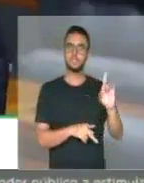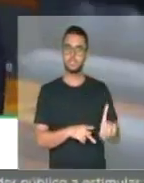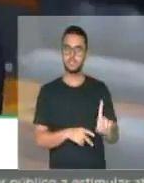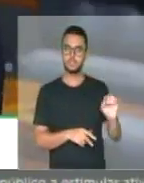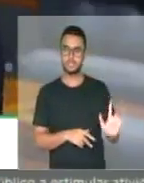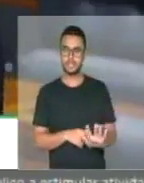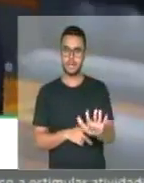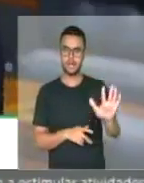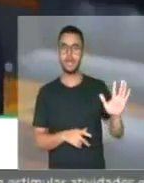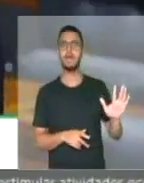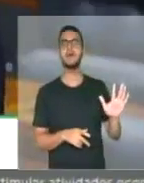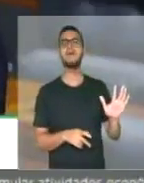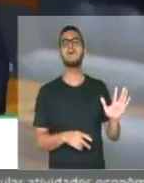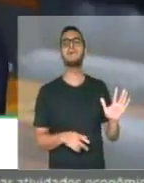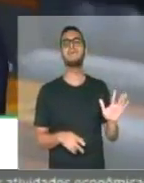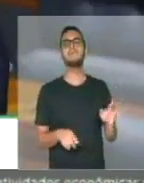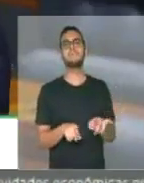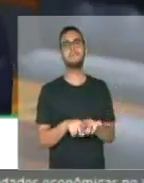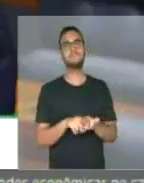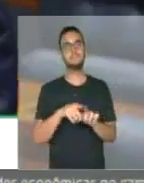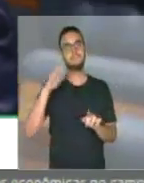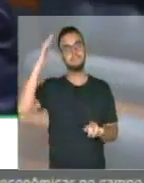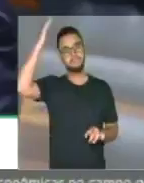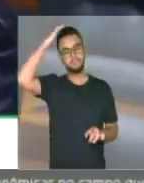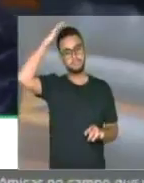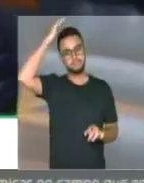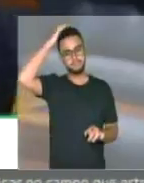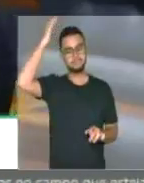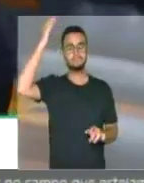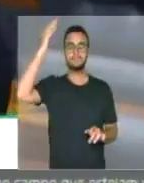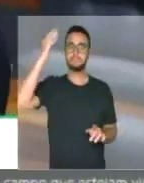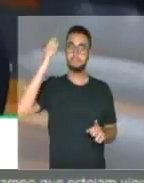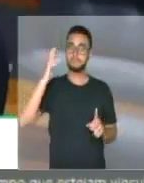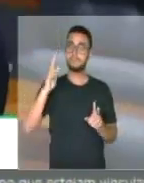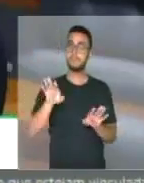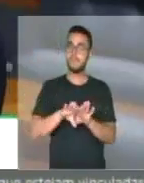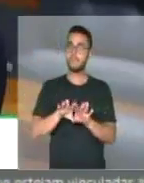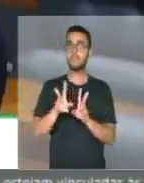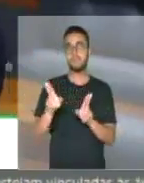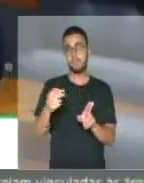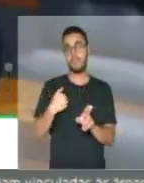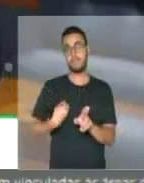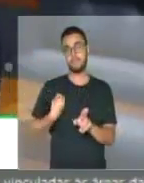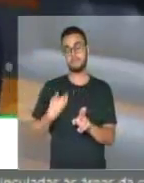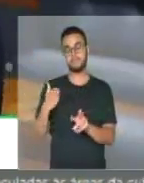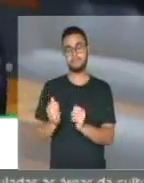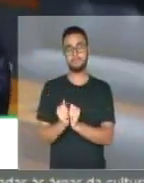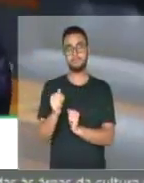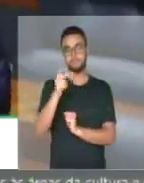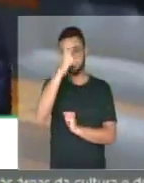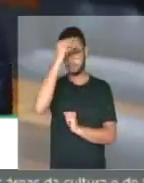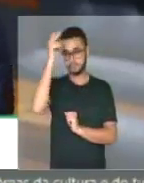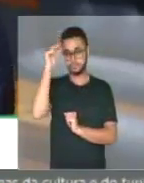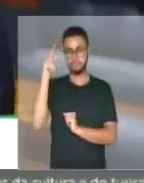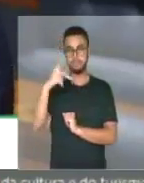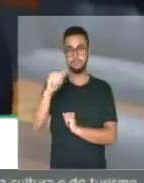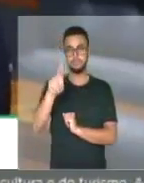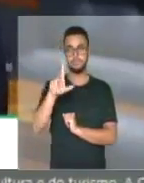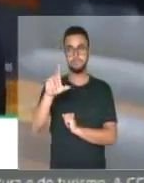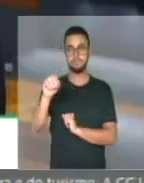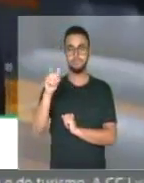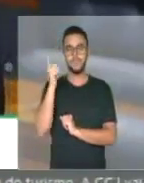e também pelo Paraná, assim como já estive com o prefeito de Paulo Frontin, na adequação também